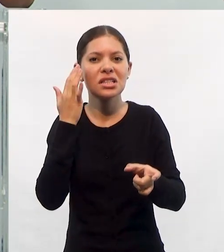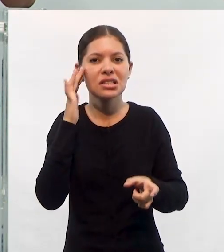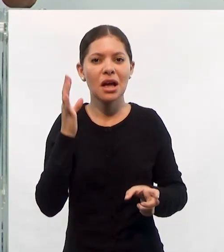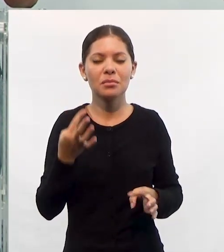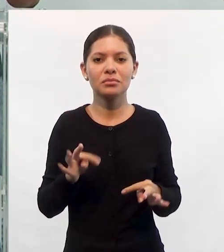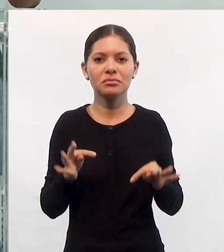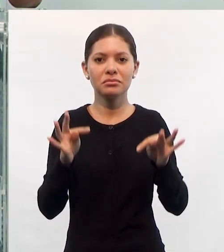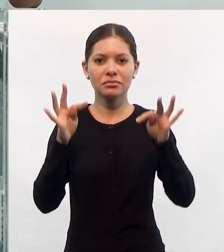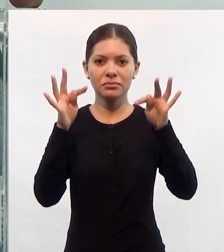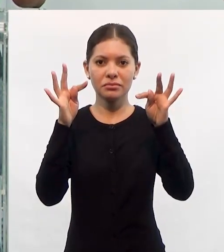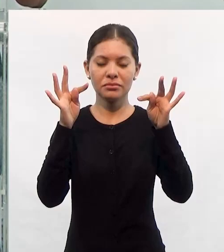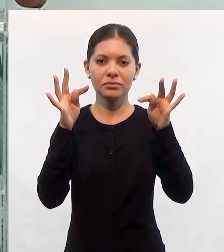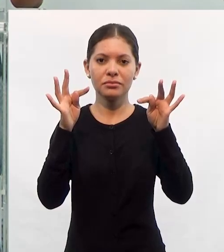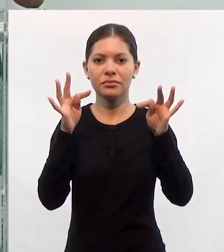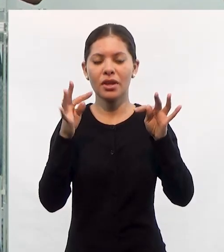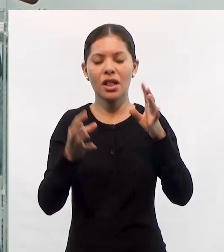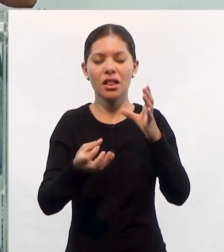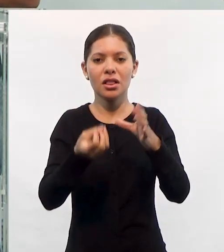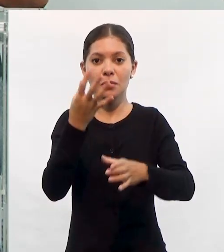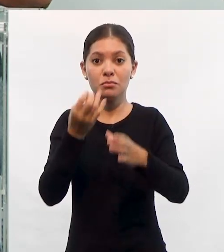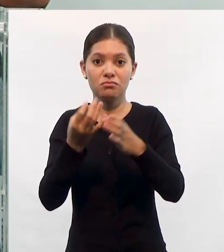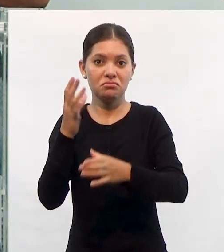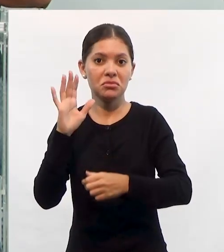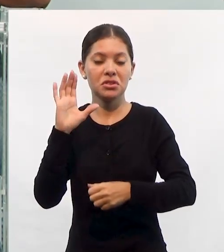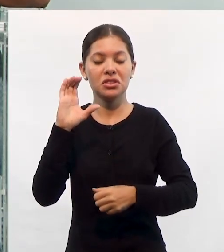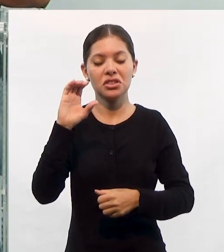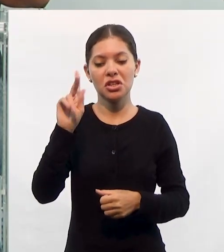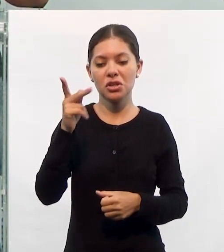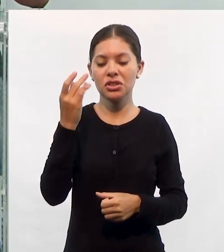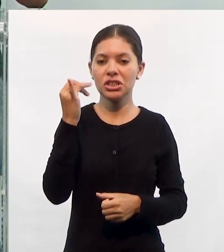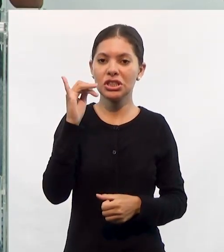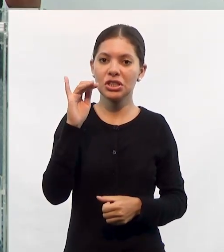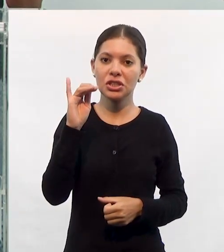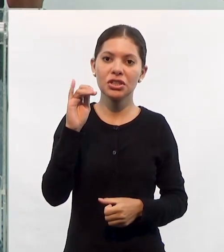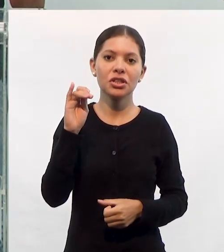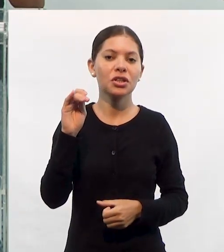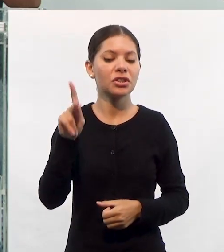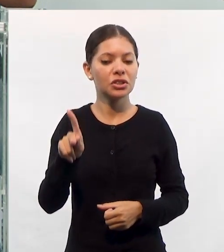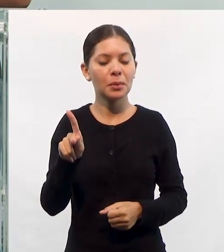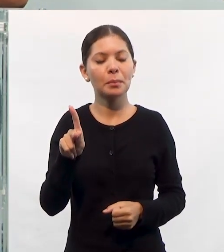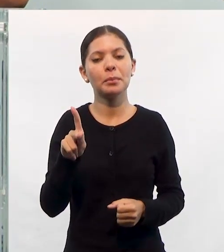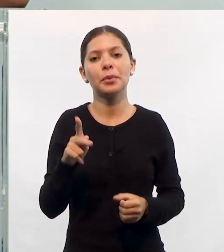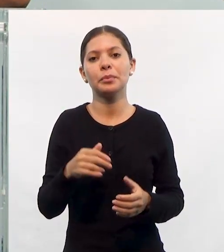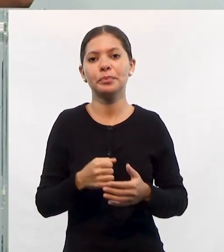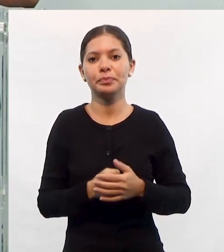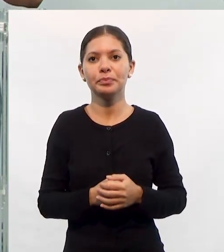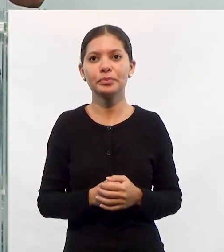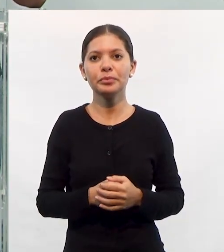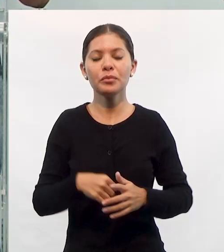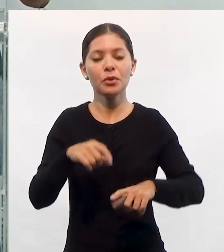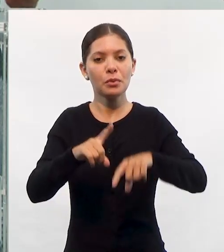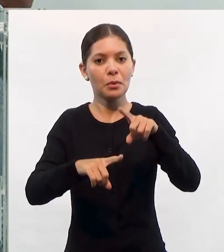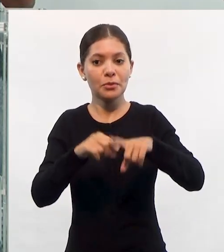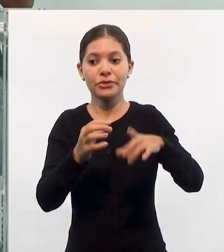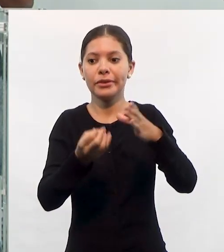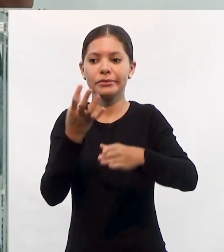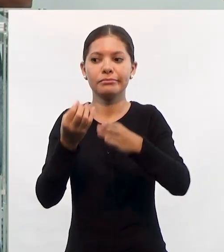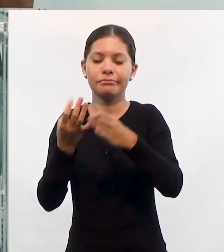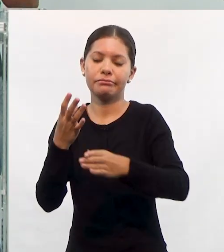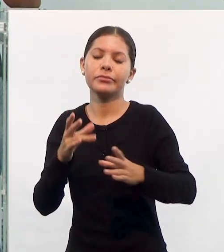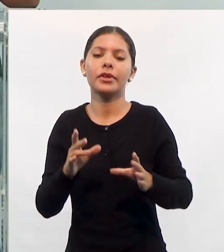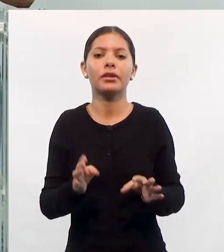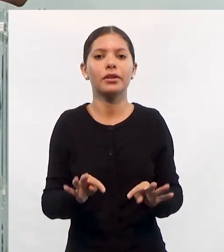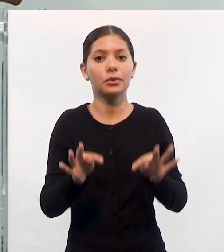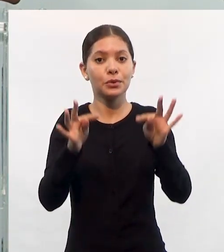a tecnologia de produzir esses chips. Temos as máquinas que realmente fazem a operação, que é uma